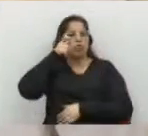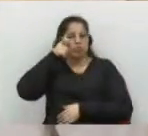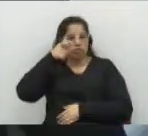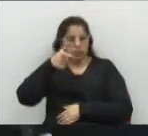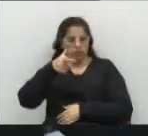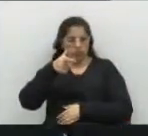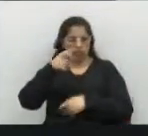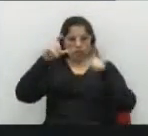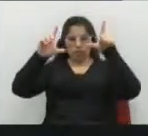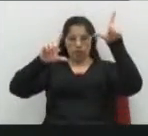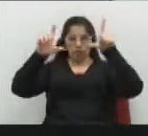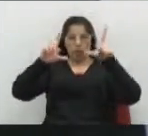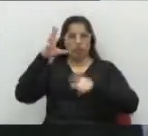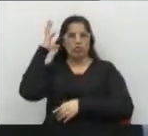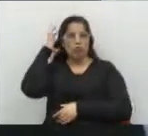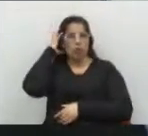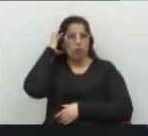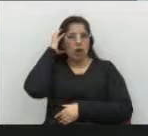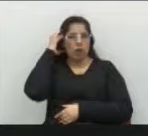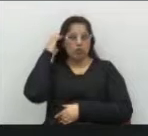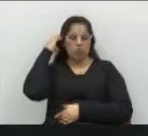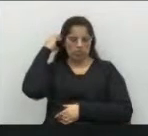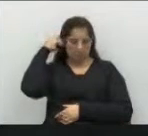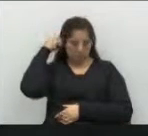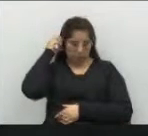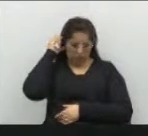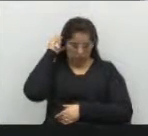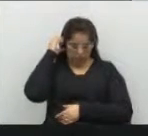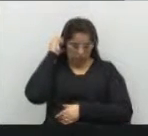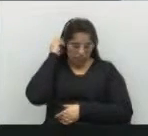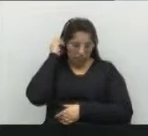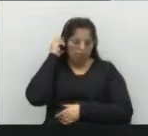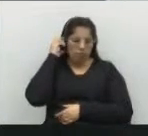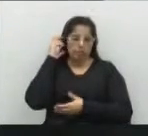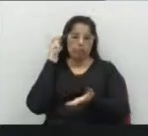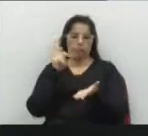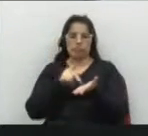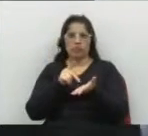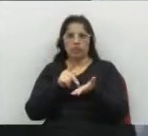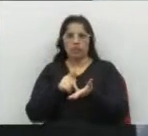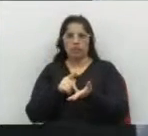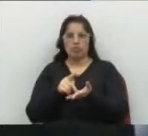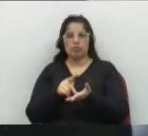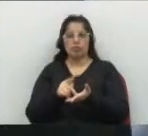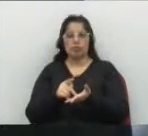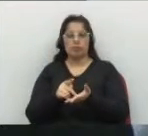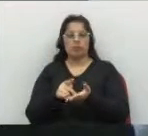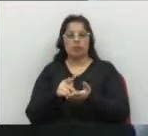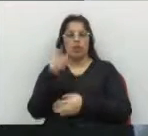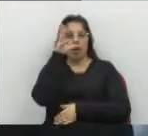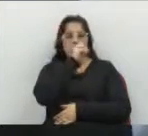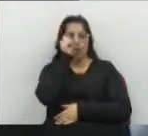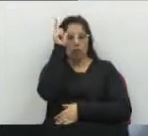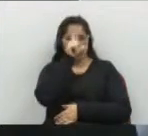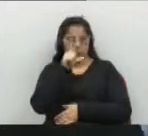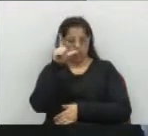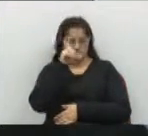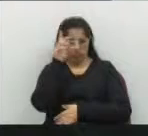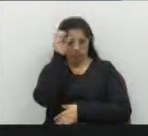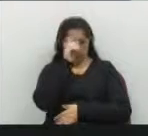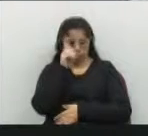televisão. Realmente, esse final de semana a gente teve um evento de motocross naquela região do Horto